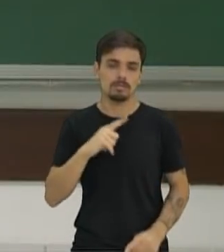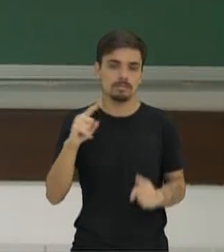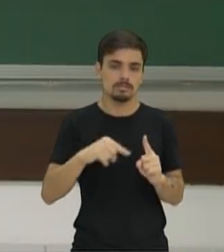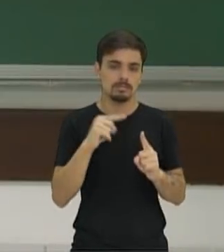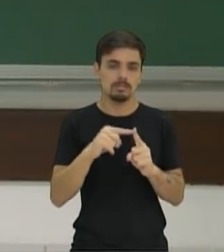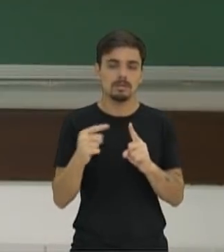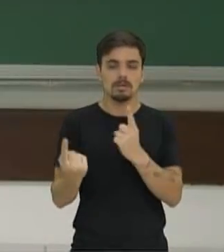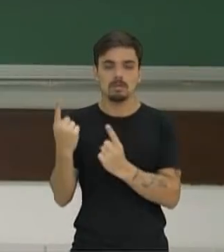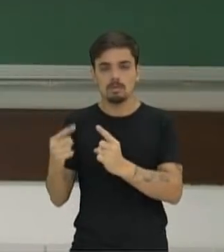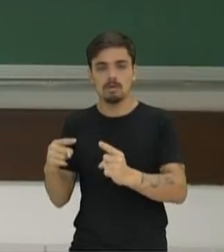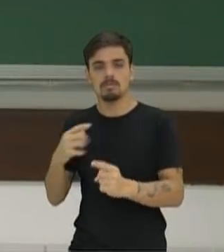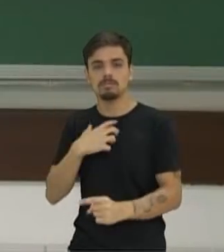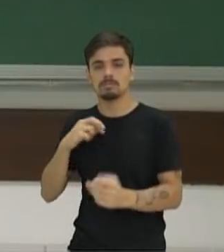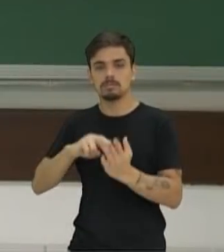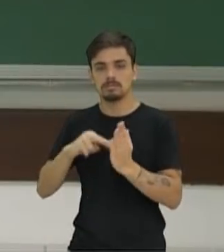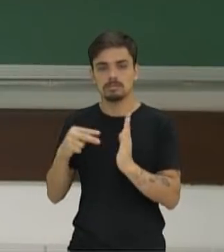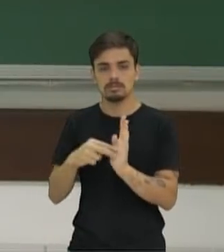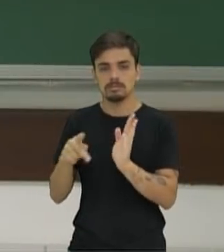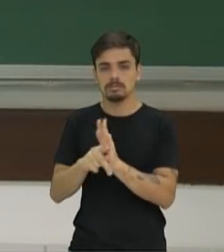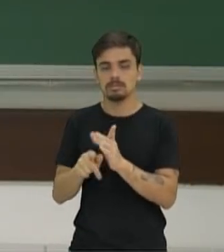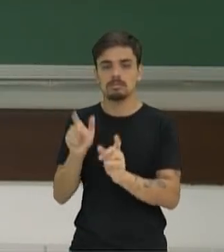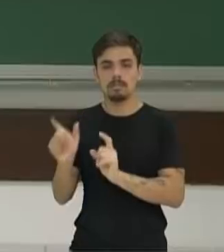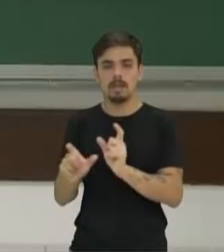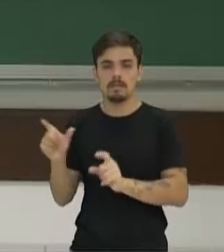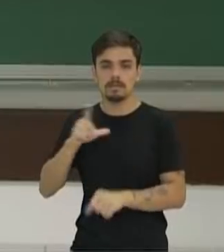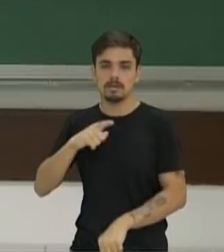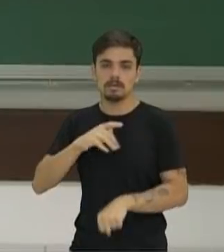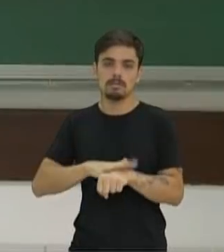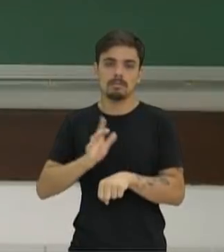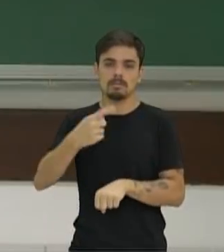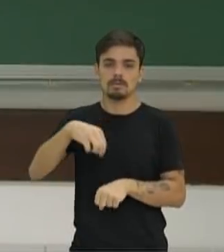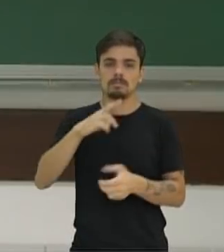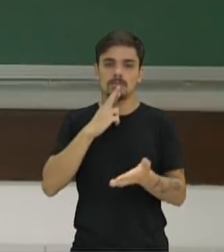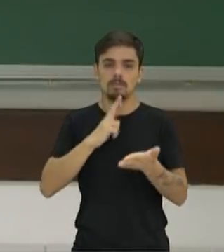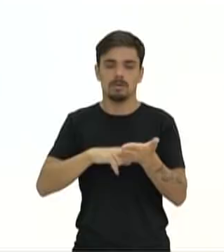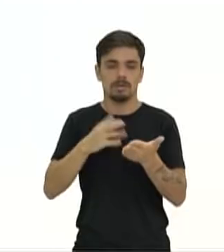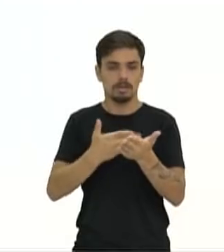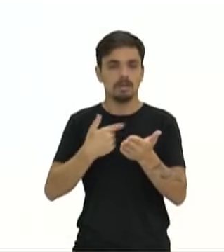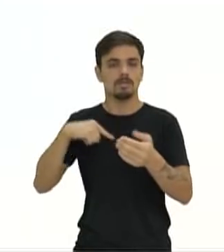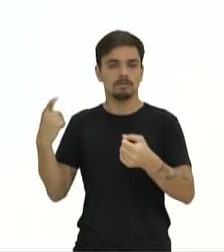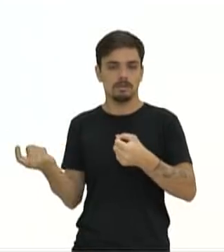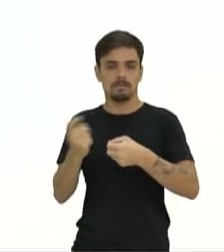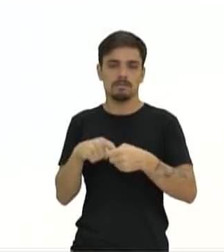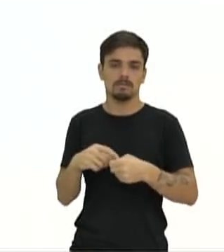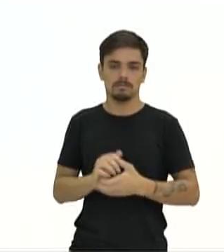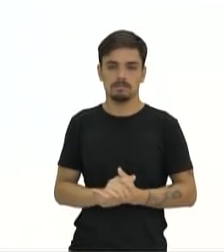E qual é o sentido dessas palavras? Vou dar um tempo para você responder aí no seu caderno e eu volto já.